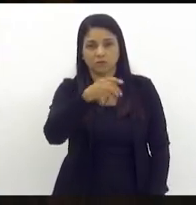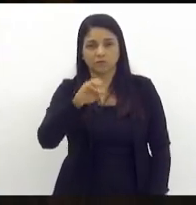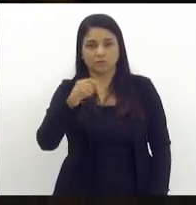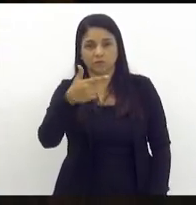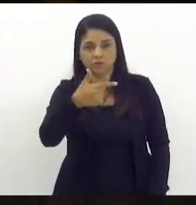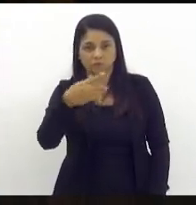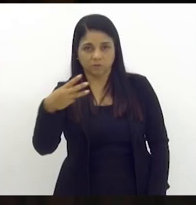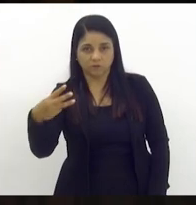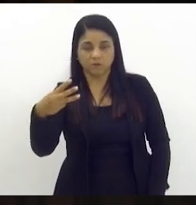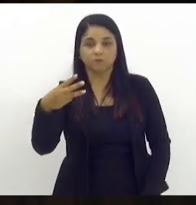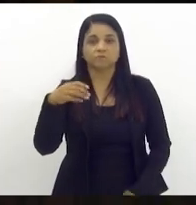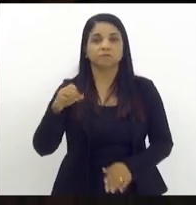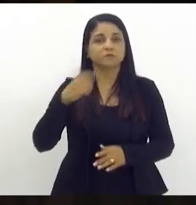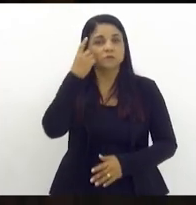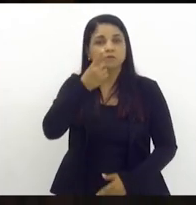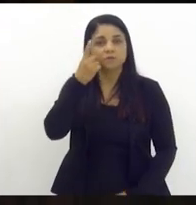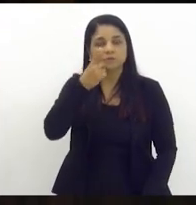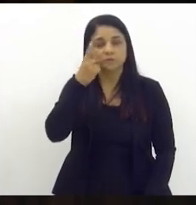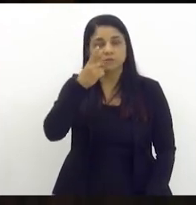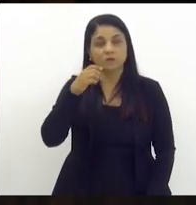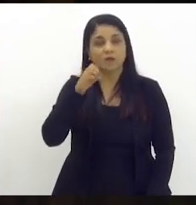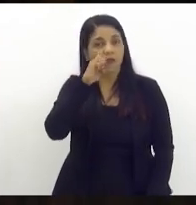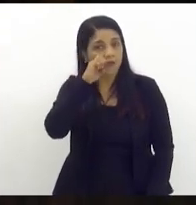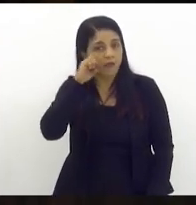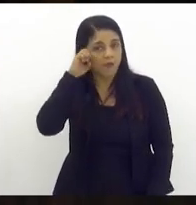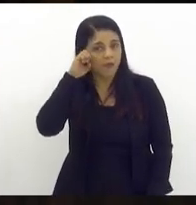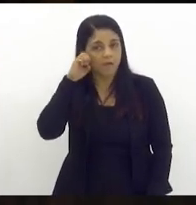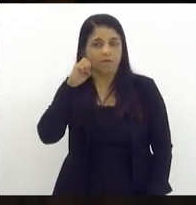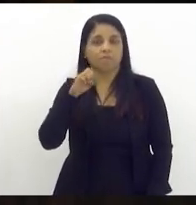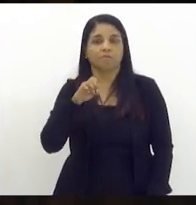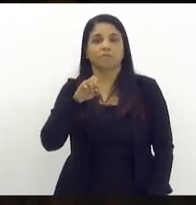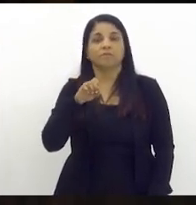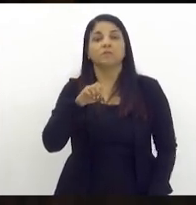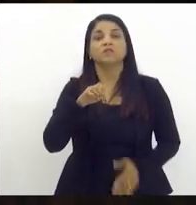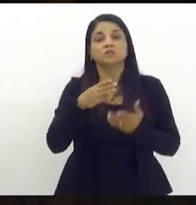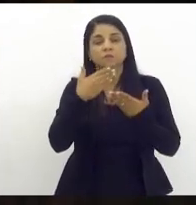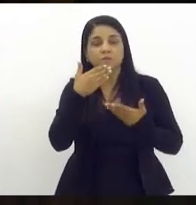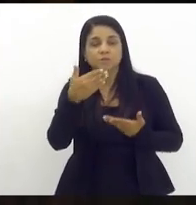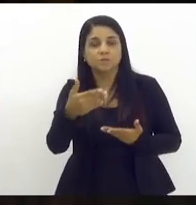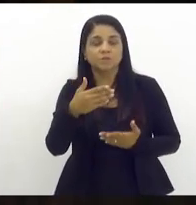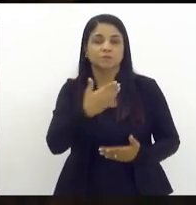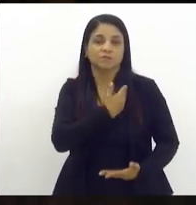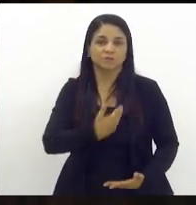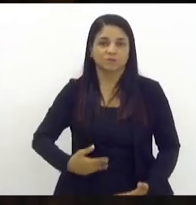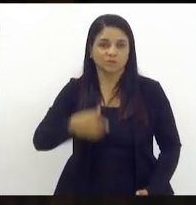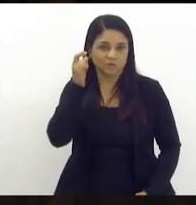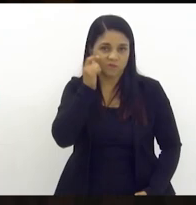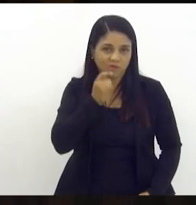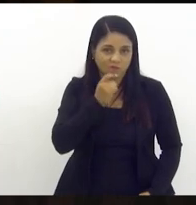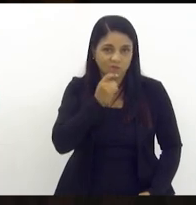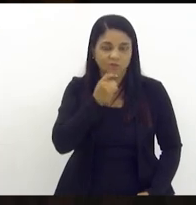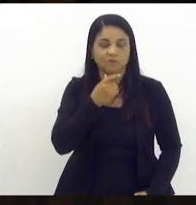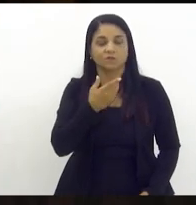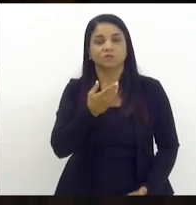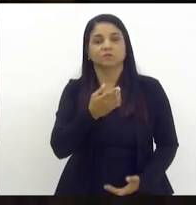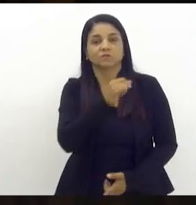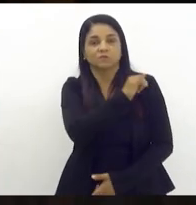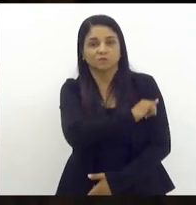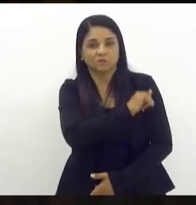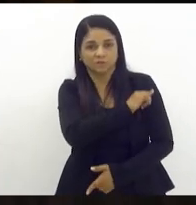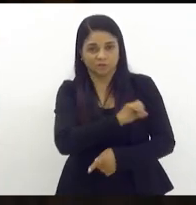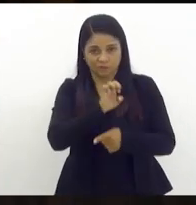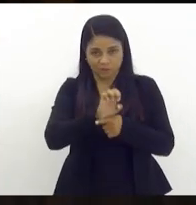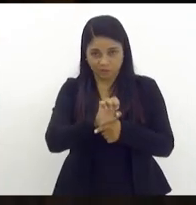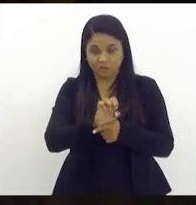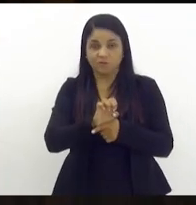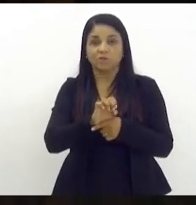87/2023, de autoria da deputada Érica Takimoto, que solicita ao excelentíssimo senhor governador do estado do Rio de Janeiro, senhor Cláudio